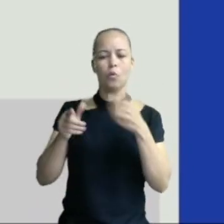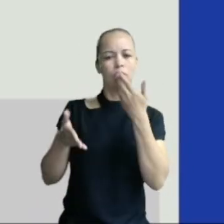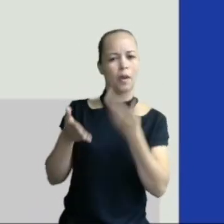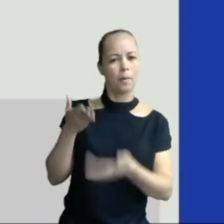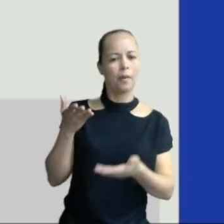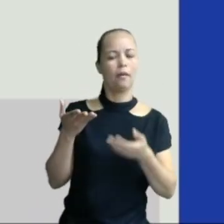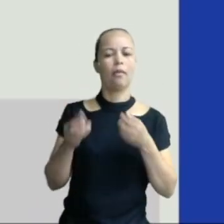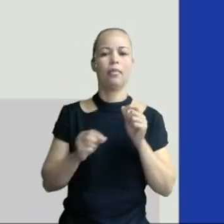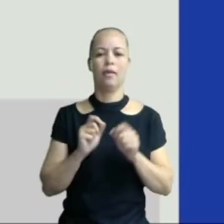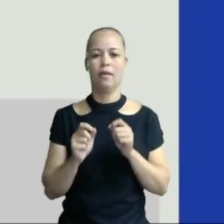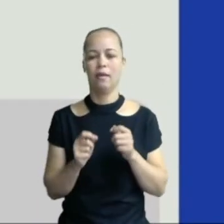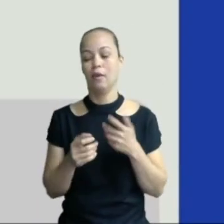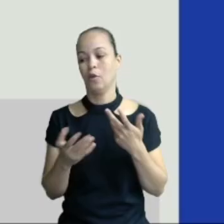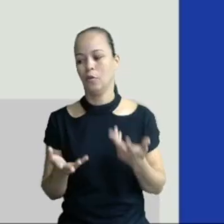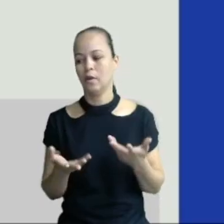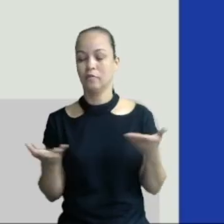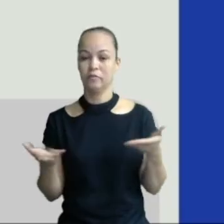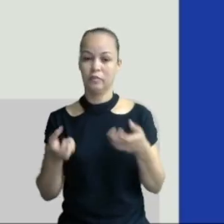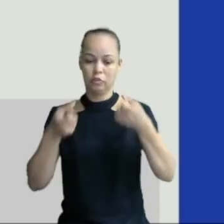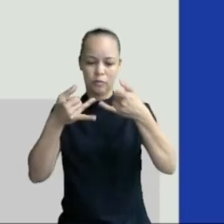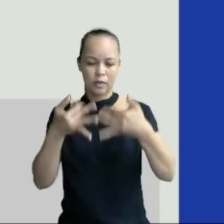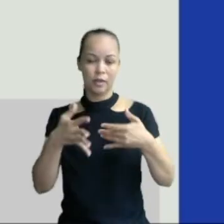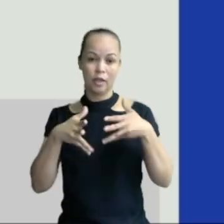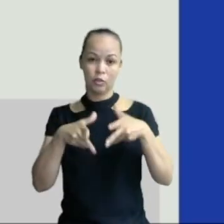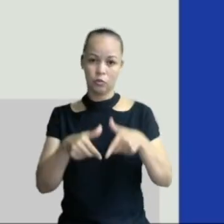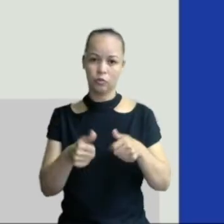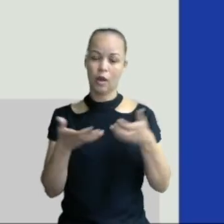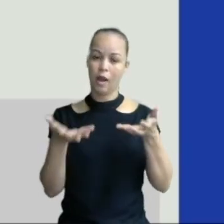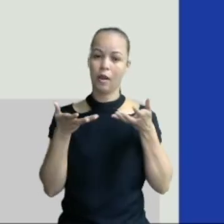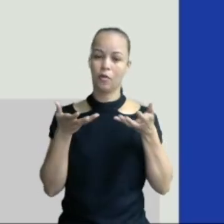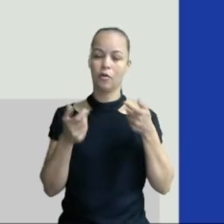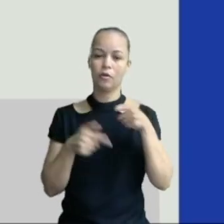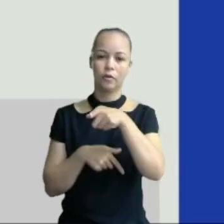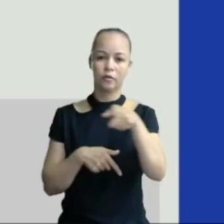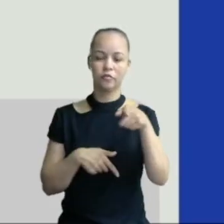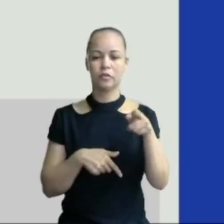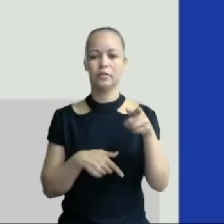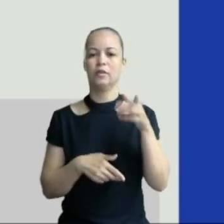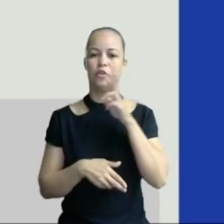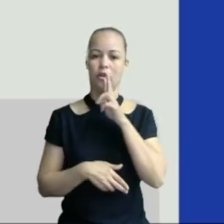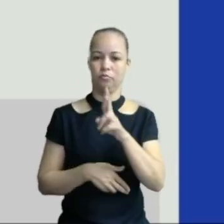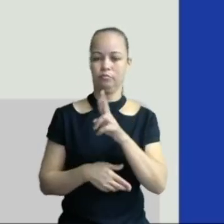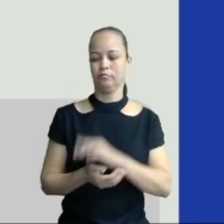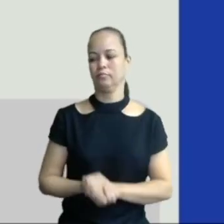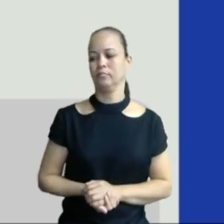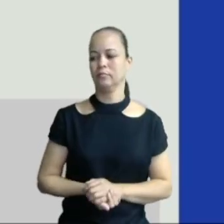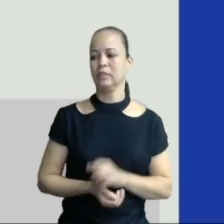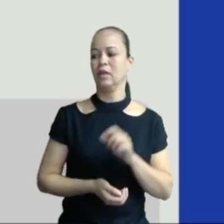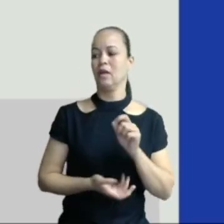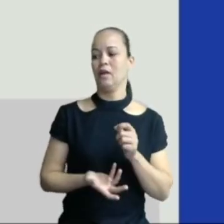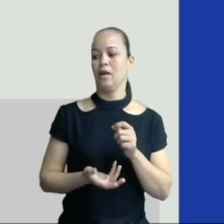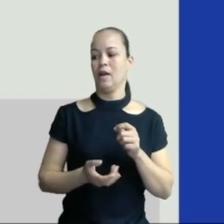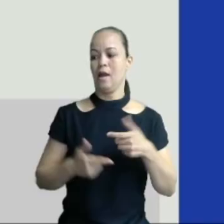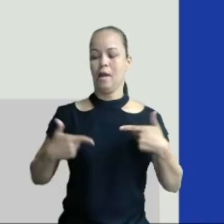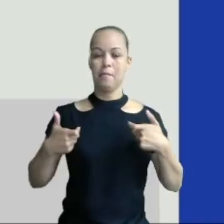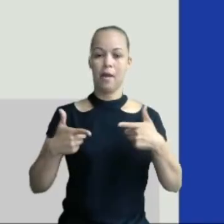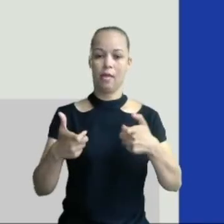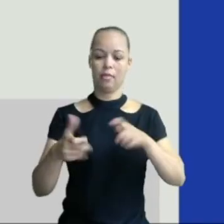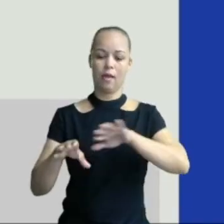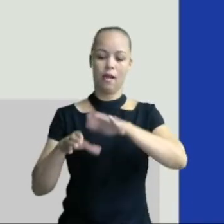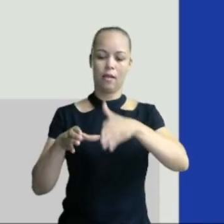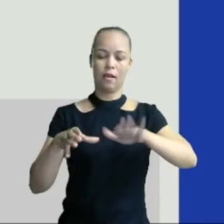estratégias todinha e agora eu quero que você responda. Quem venceu a Batalha do Monte das Tabocas?